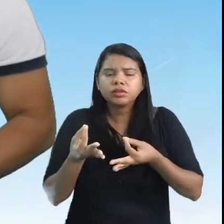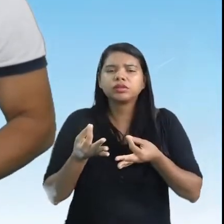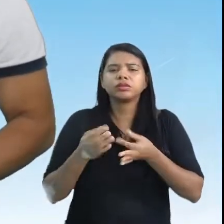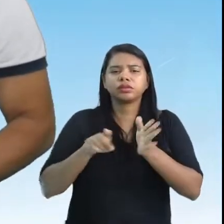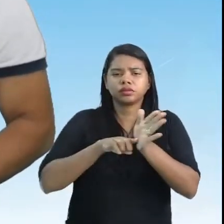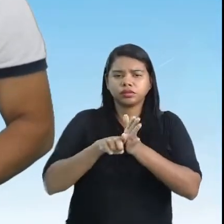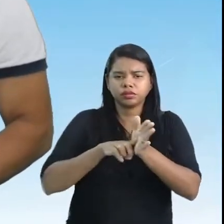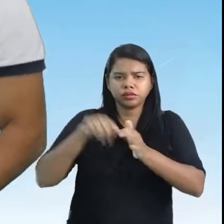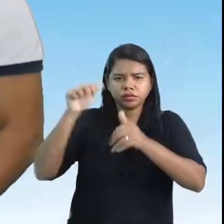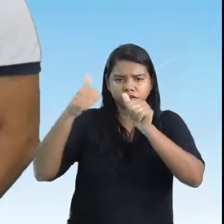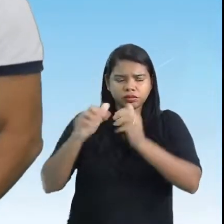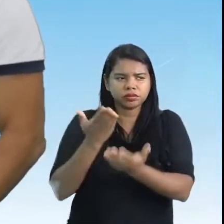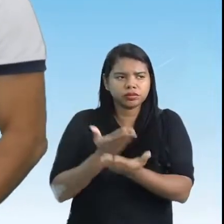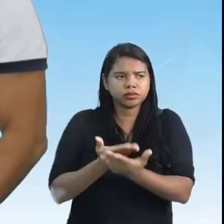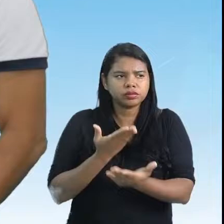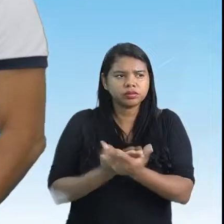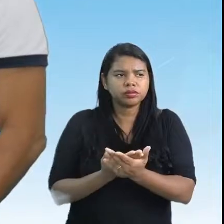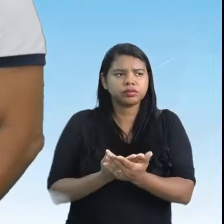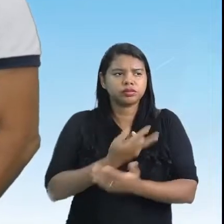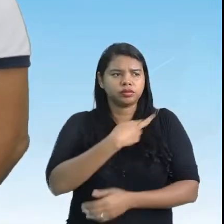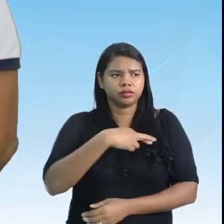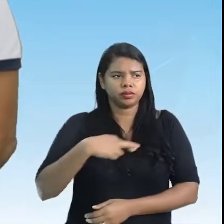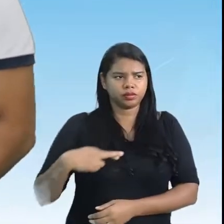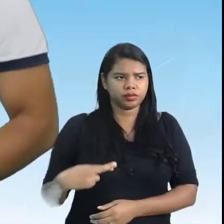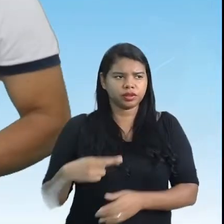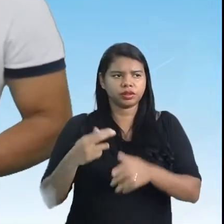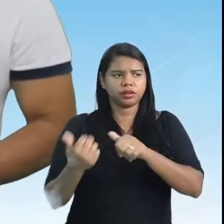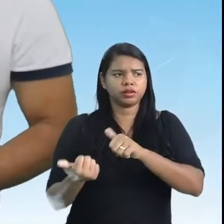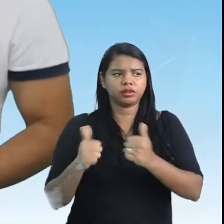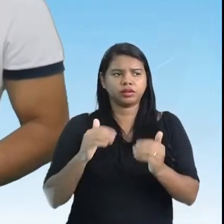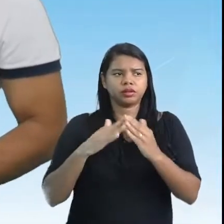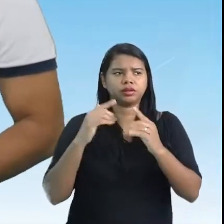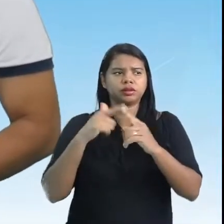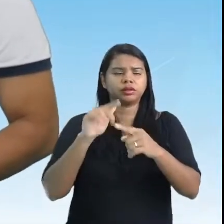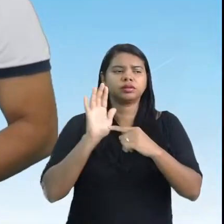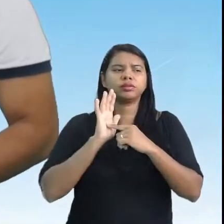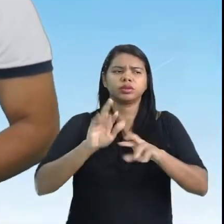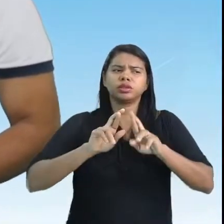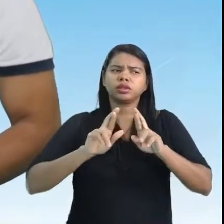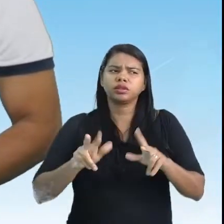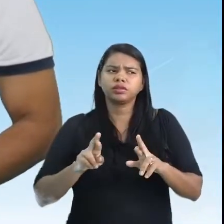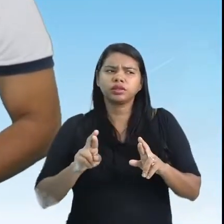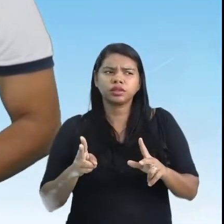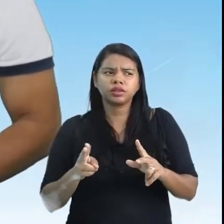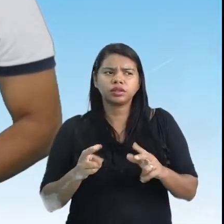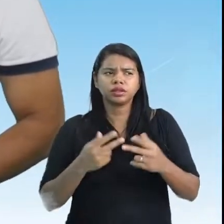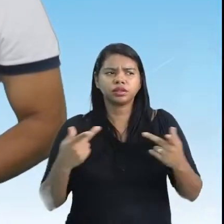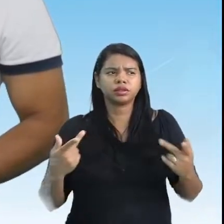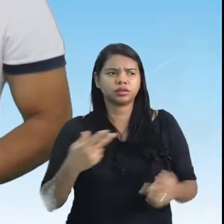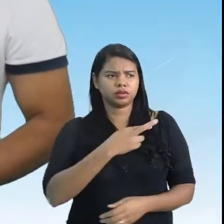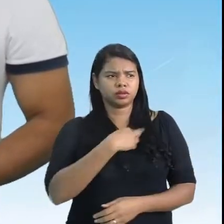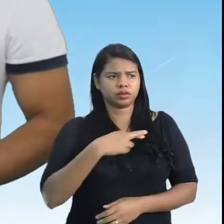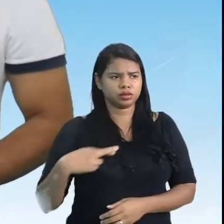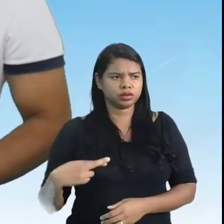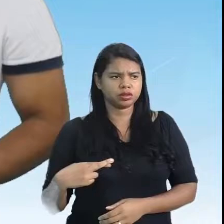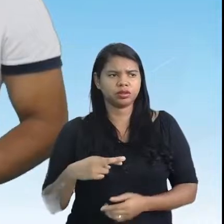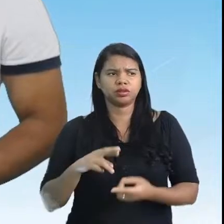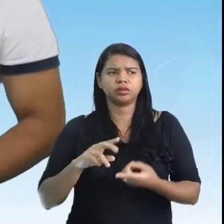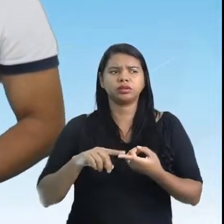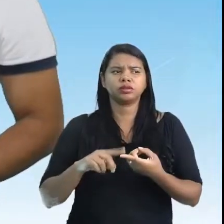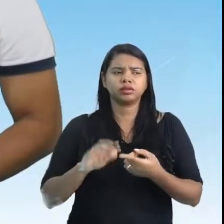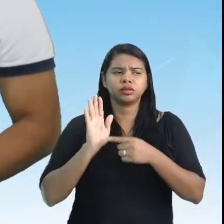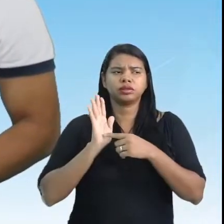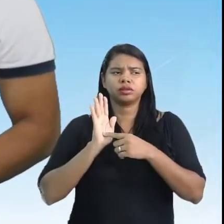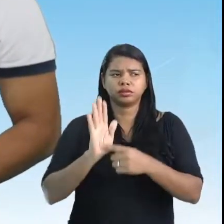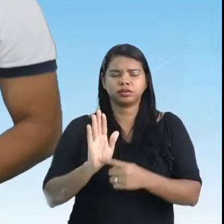pouco sobre essa questão religiosa, certo? Os batistas, mostrar a diferença entre outras tradições religiosas e